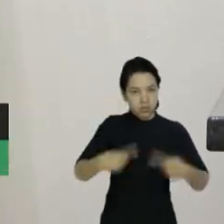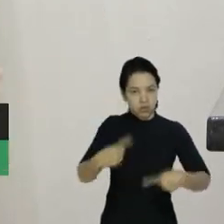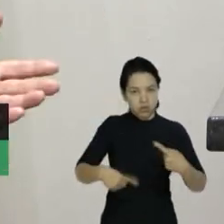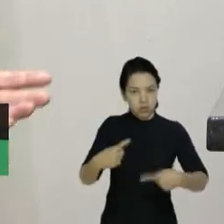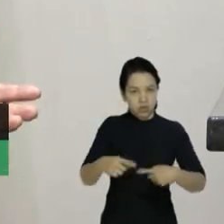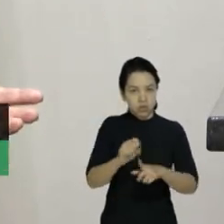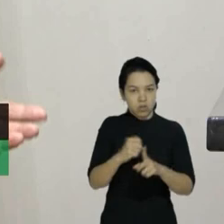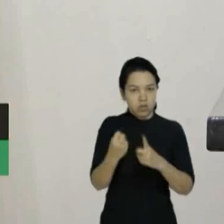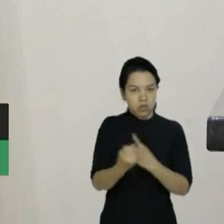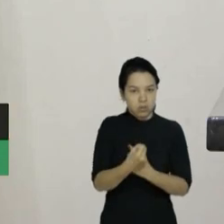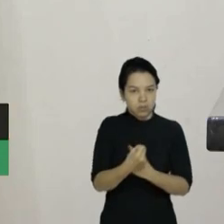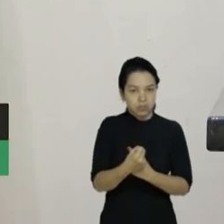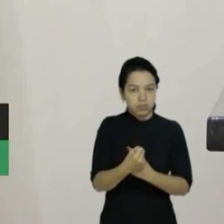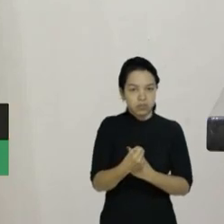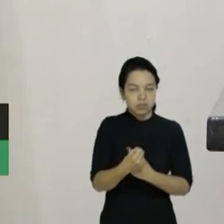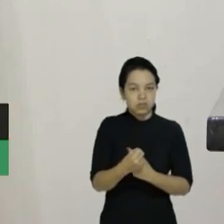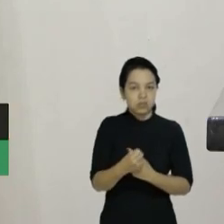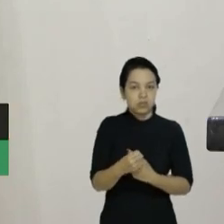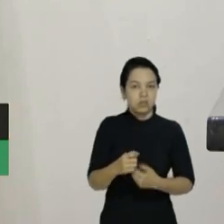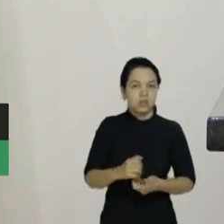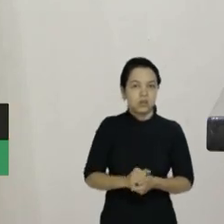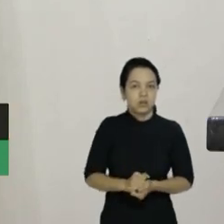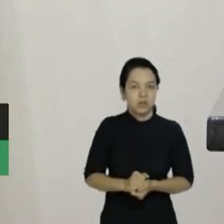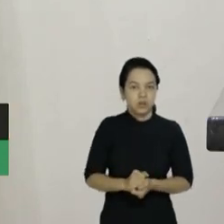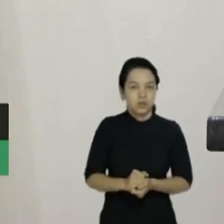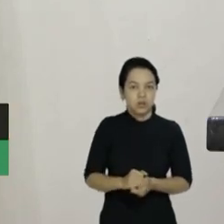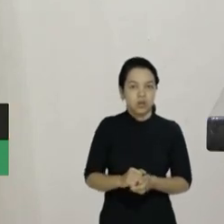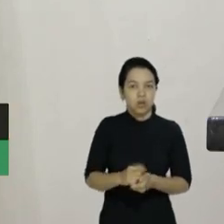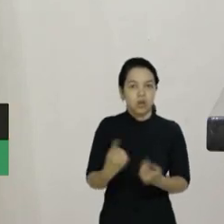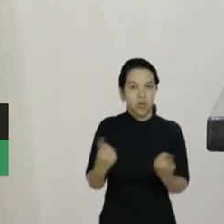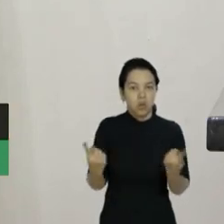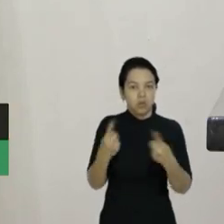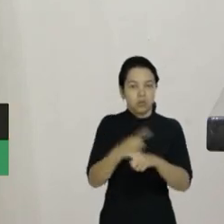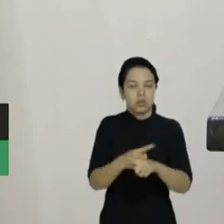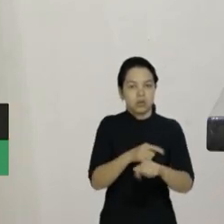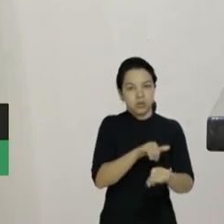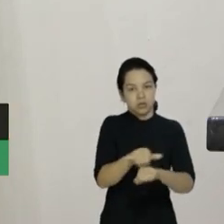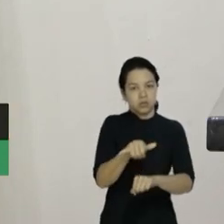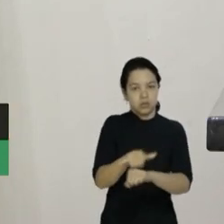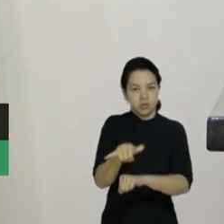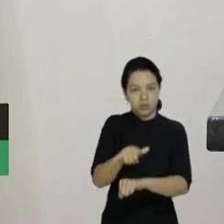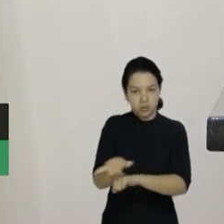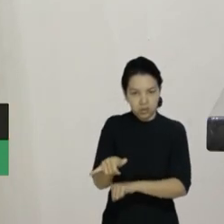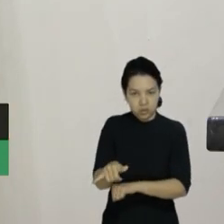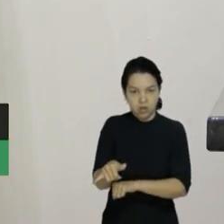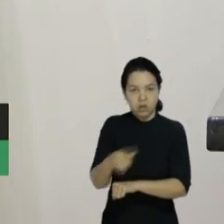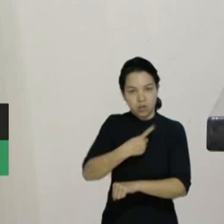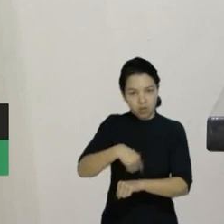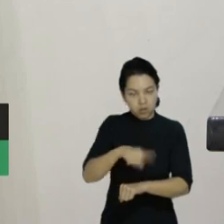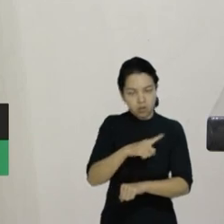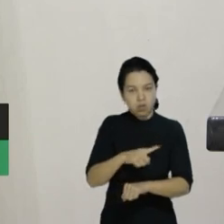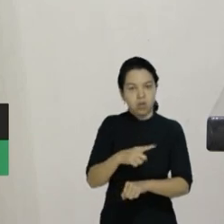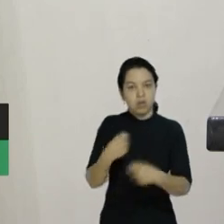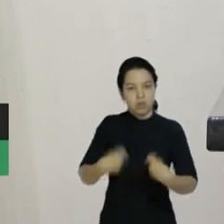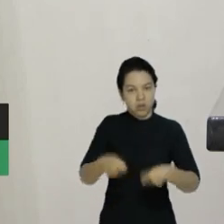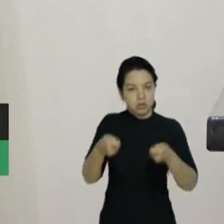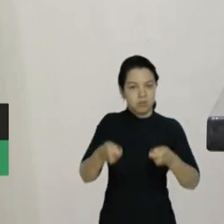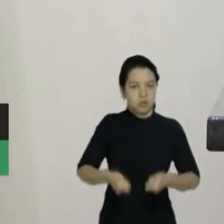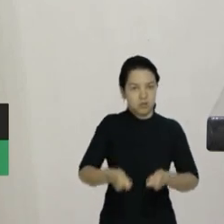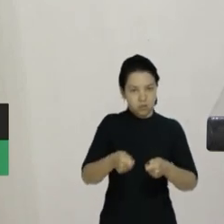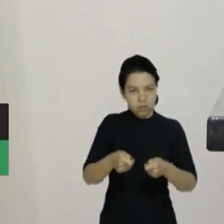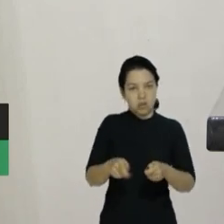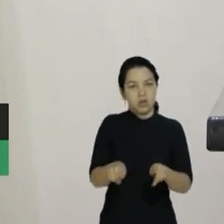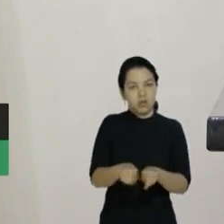sociedade e muitas vezes vão contra interesses de falcatruas, etc. Nós temos que ter uma sociedade